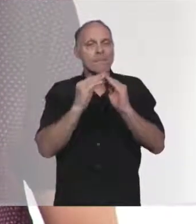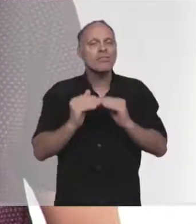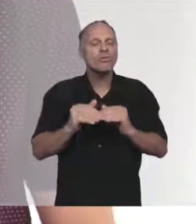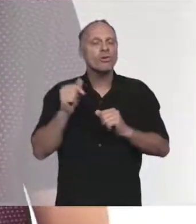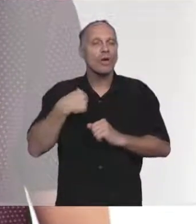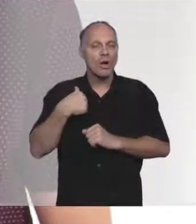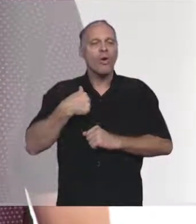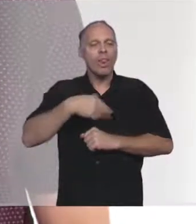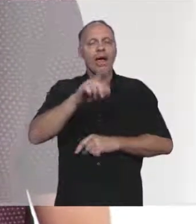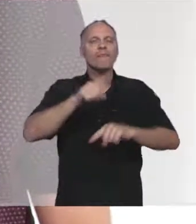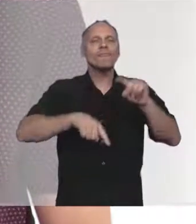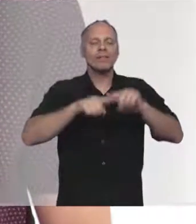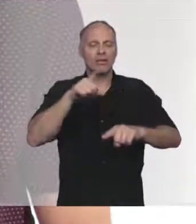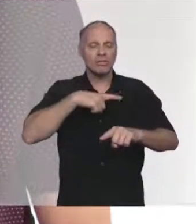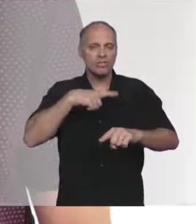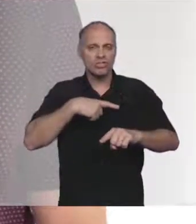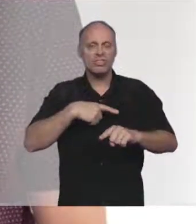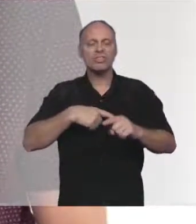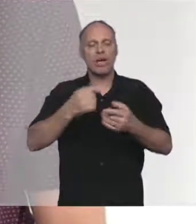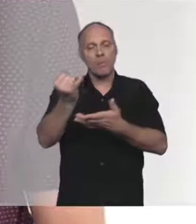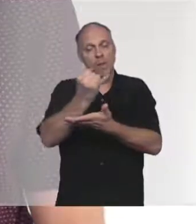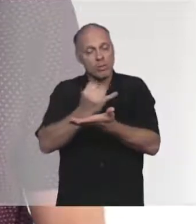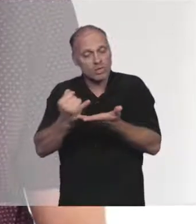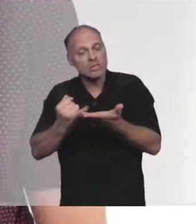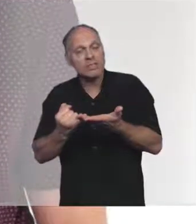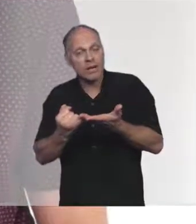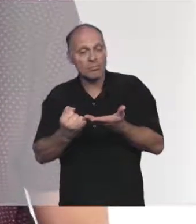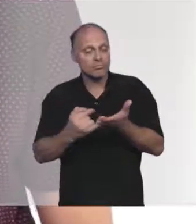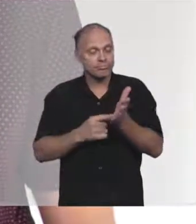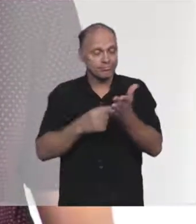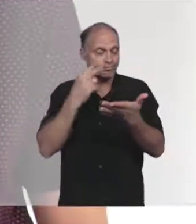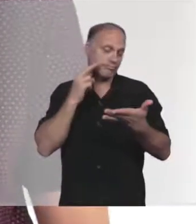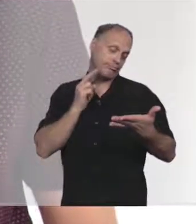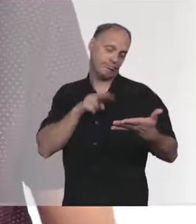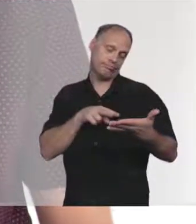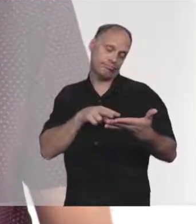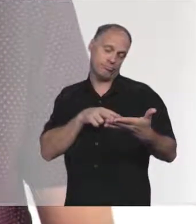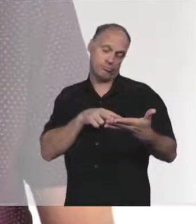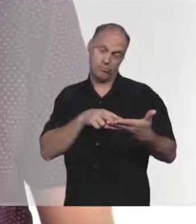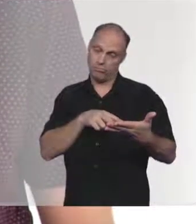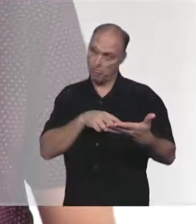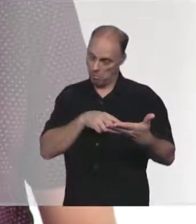pediu para que eu levasse o material que eu tinha, que eram algumas ilustrações, e ele disse, nossa,